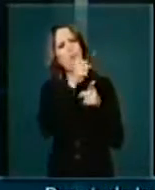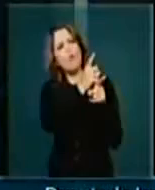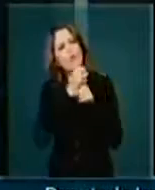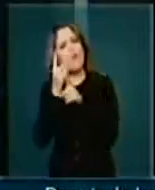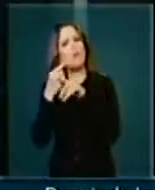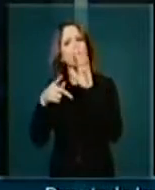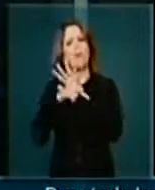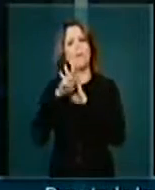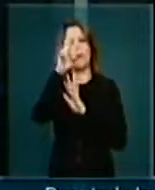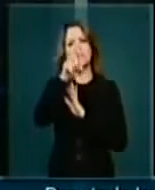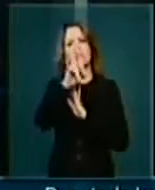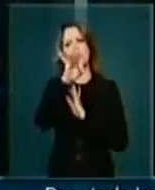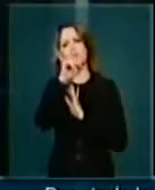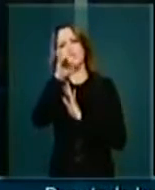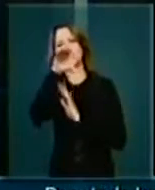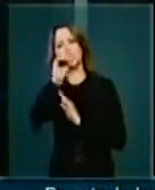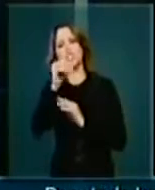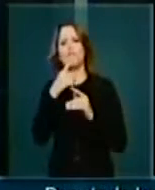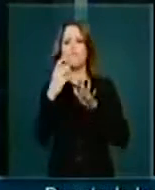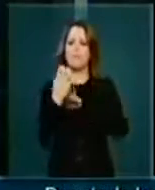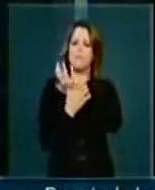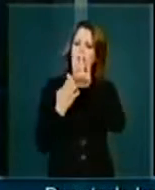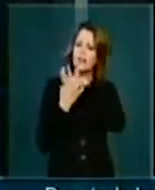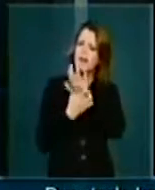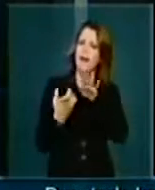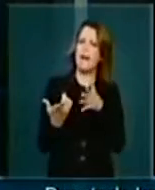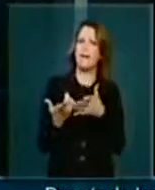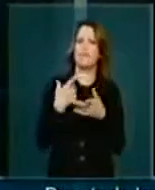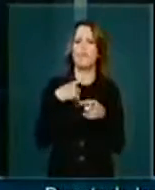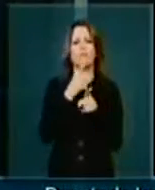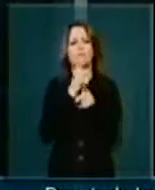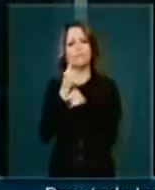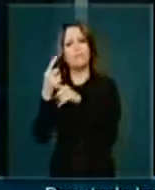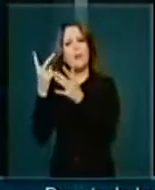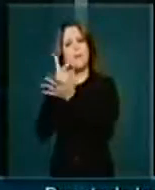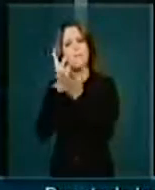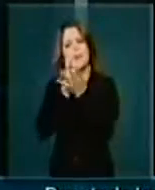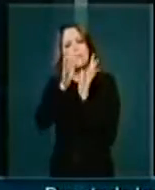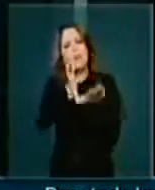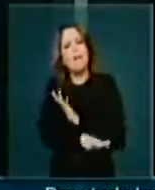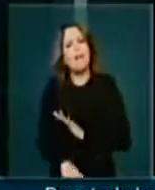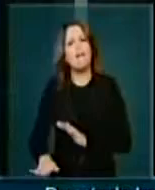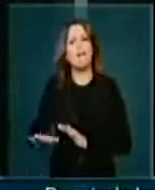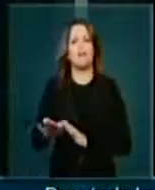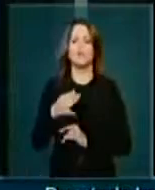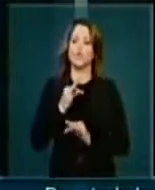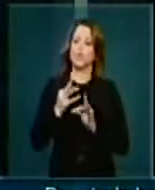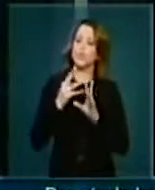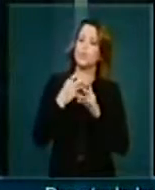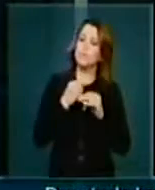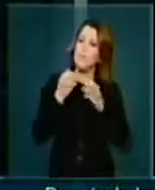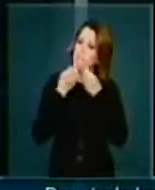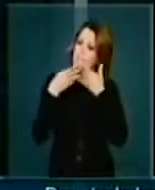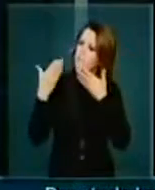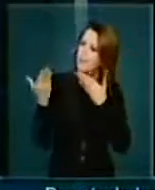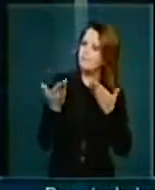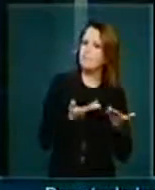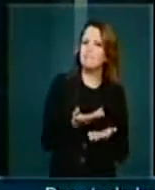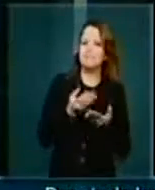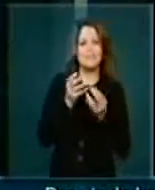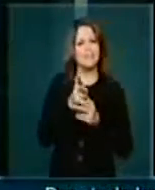Poder Executivo, houve encontros com empresários, houve encontros até com crianças, e tudo isso é muito